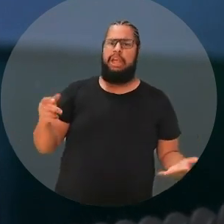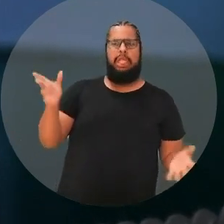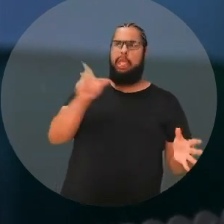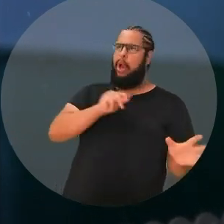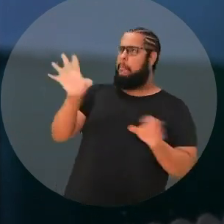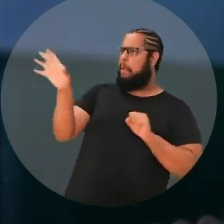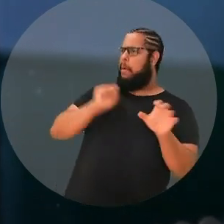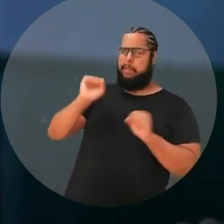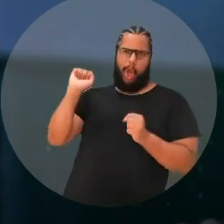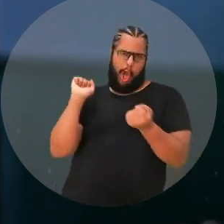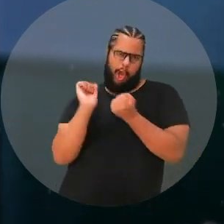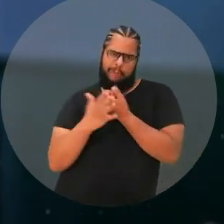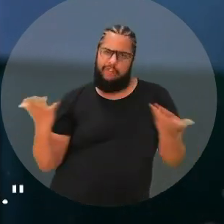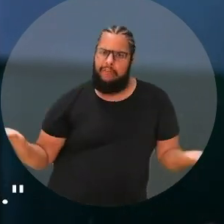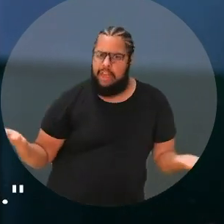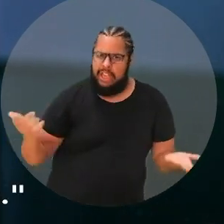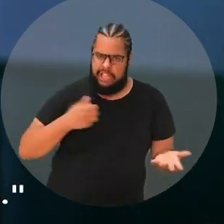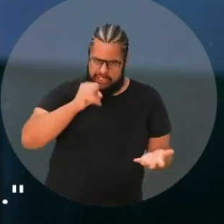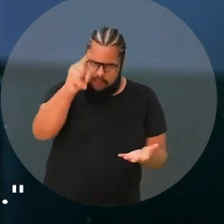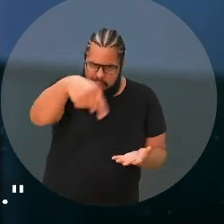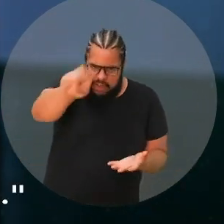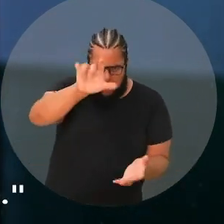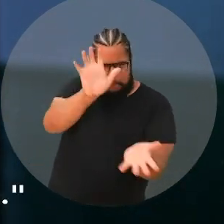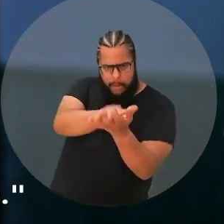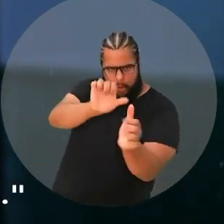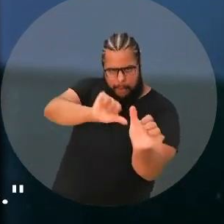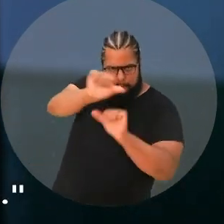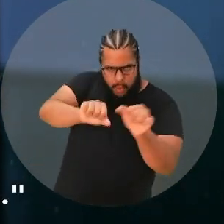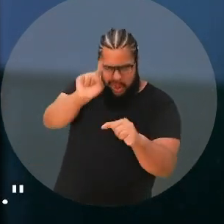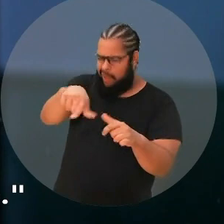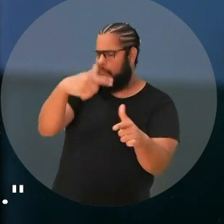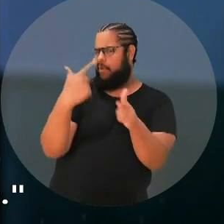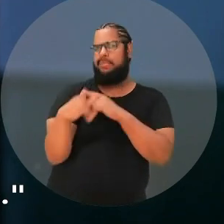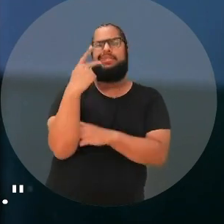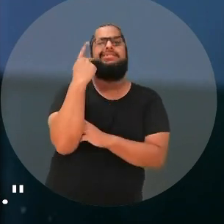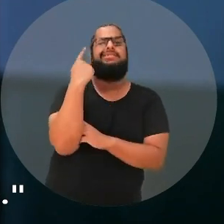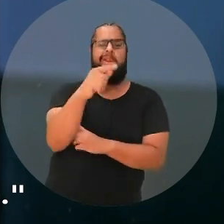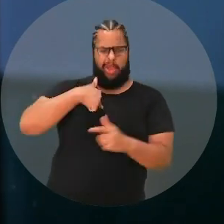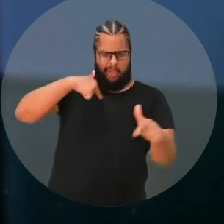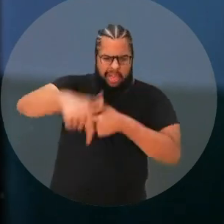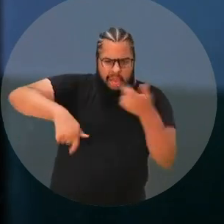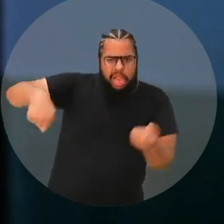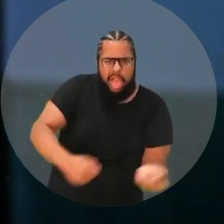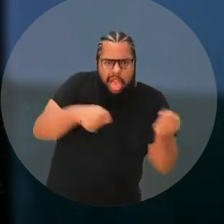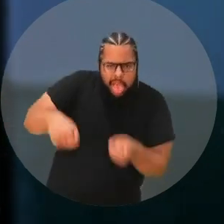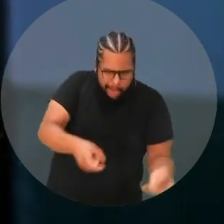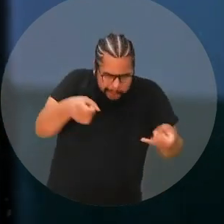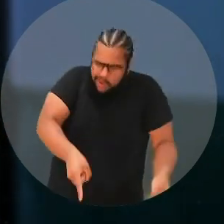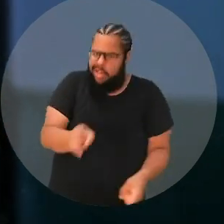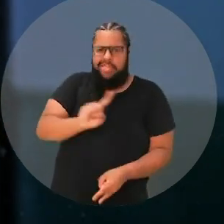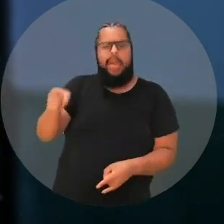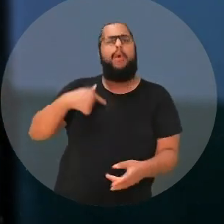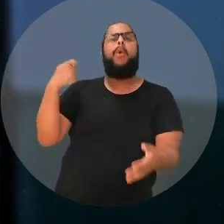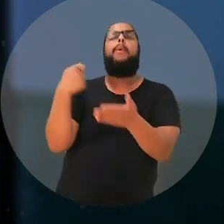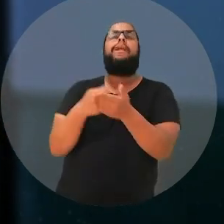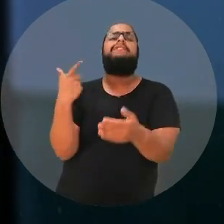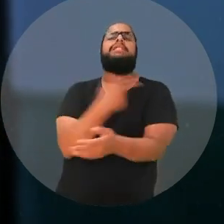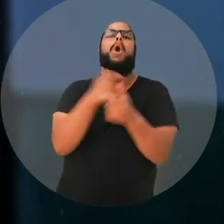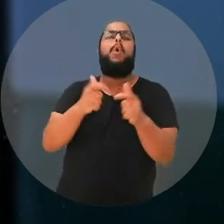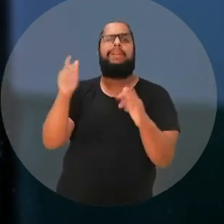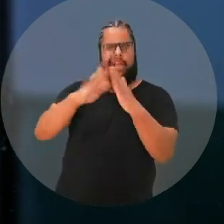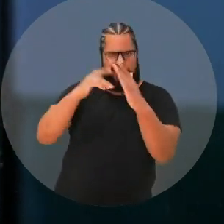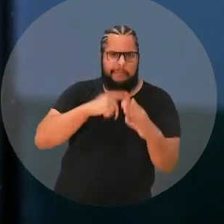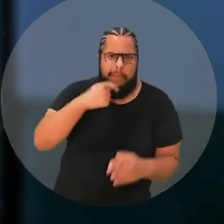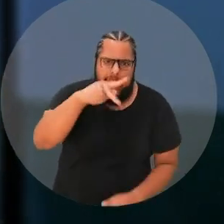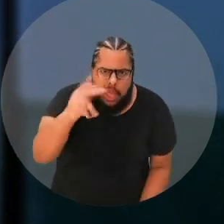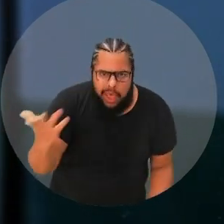Ah. Eu estou com Covid. Se você virar o jacaré, é problema de você, pô. Eu não sou coveiro. Vai comprar vacina, só falando aqui na casa da